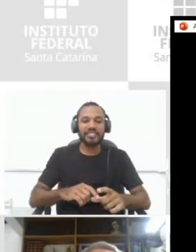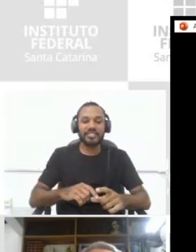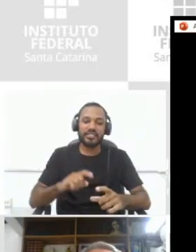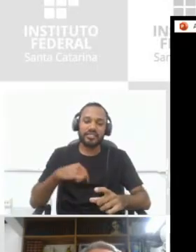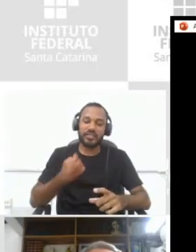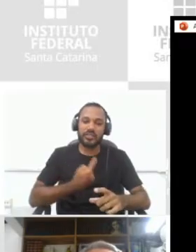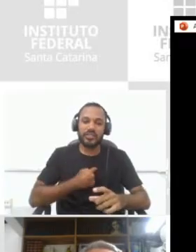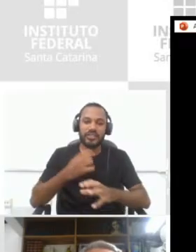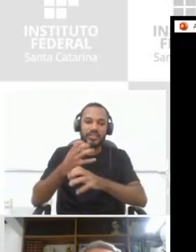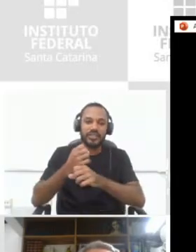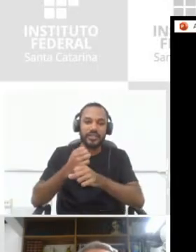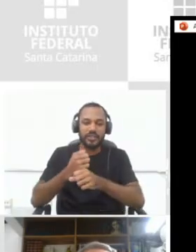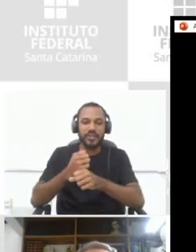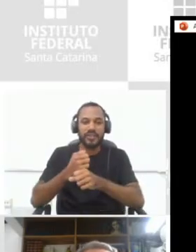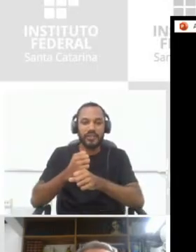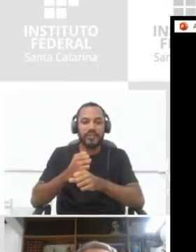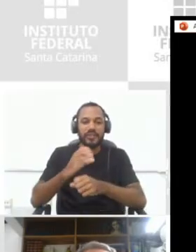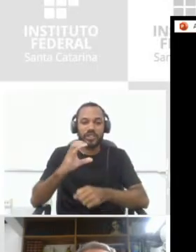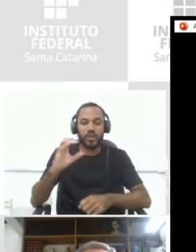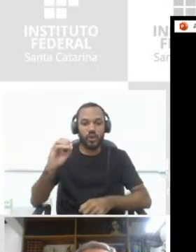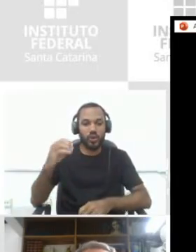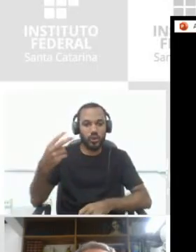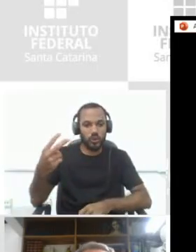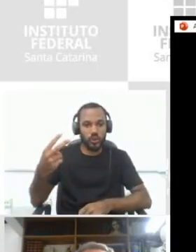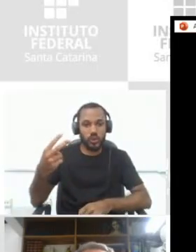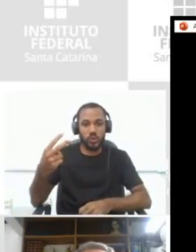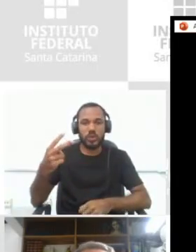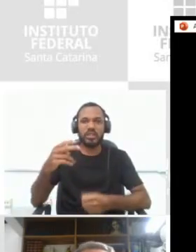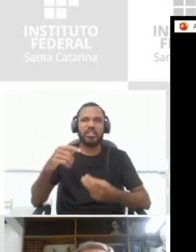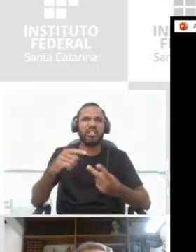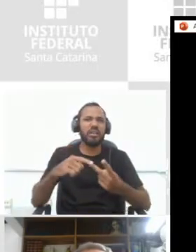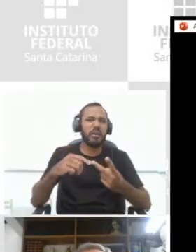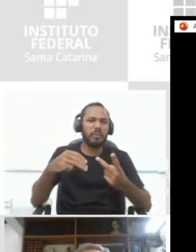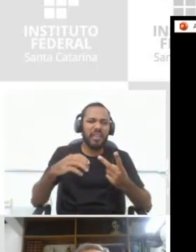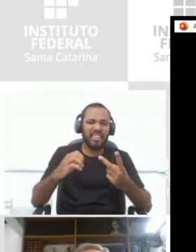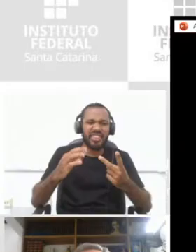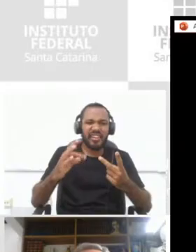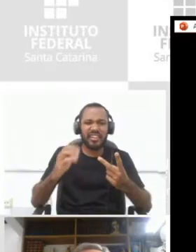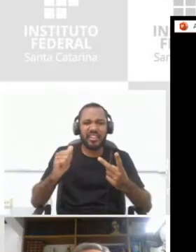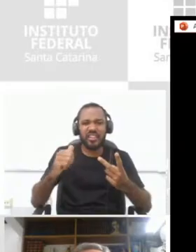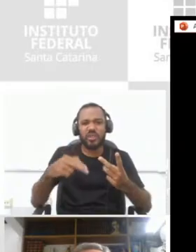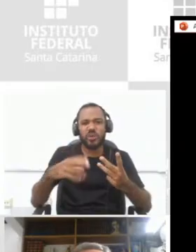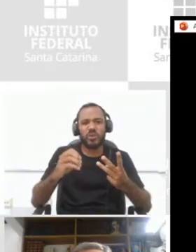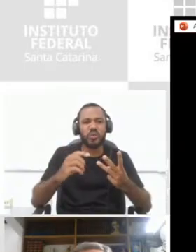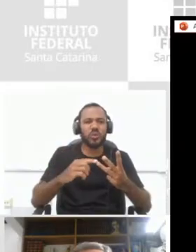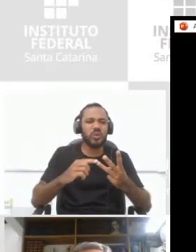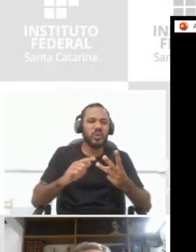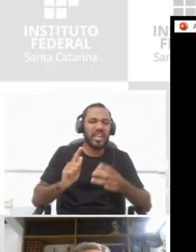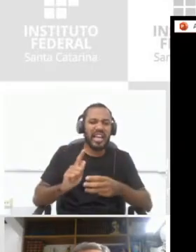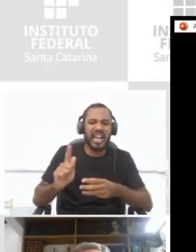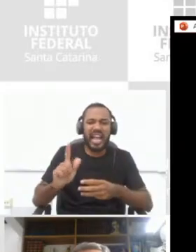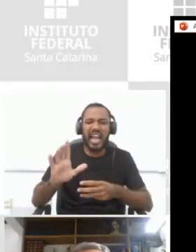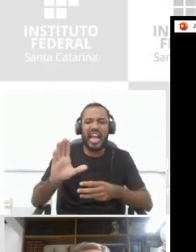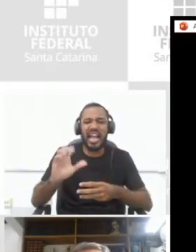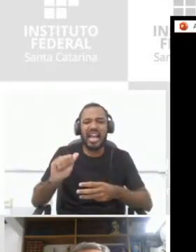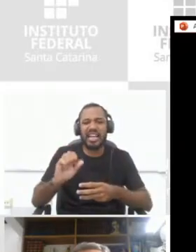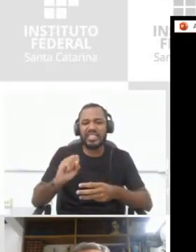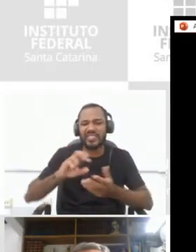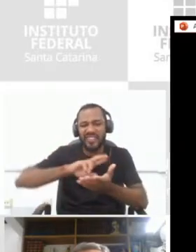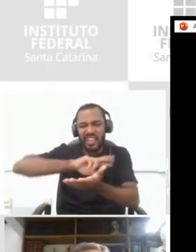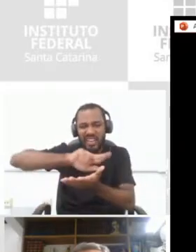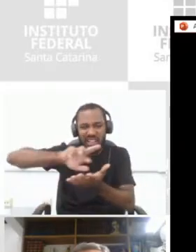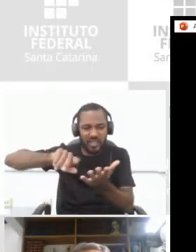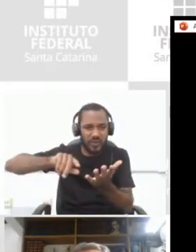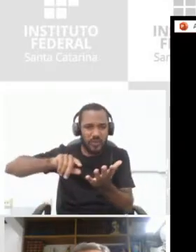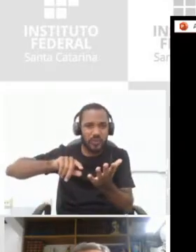CO2, mas do total do CO2, do metano, do óxido nitroso e dos gases fluorados, o